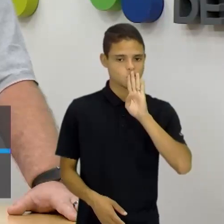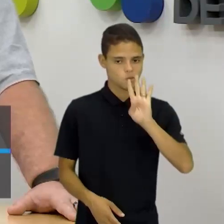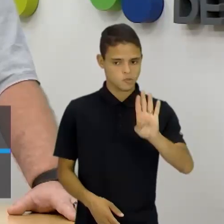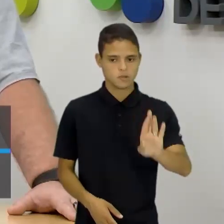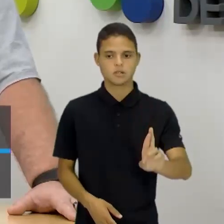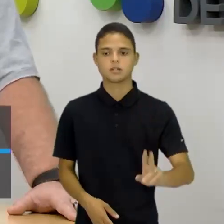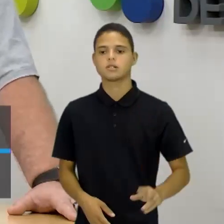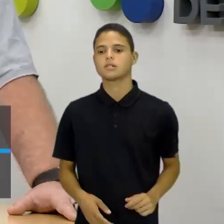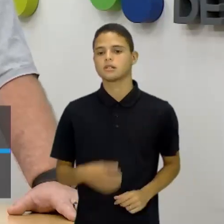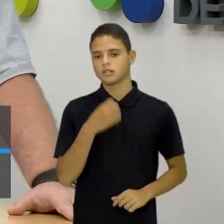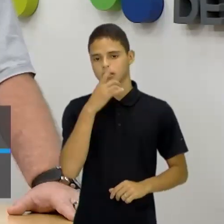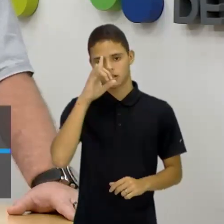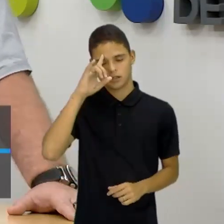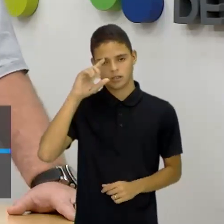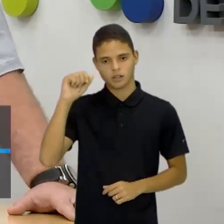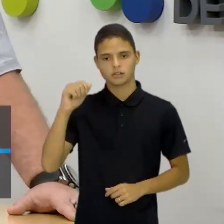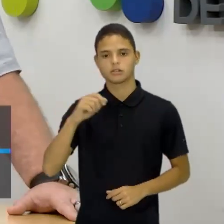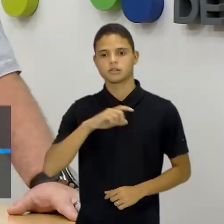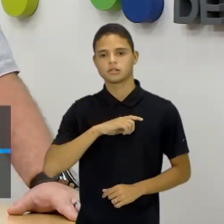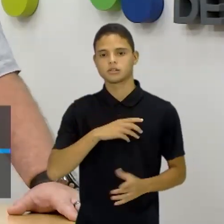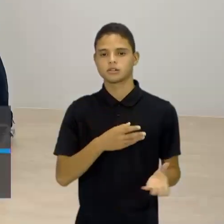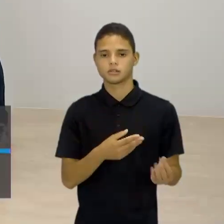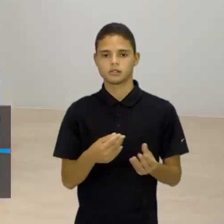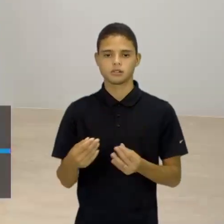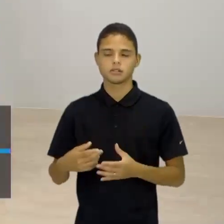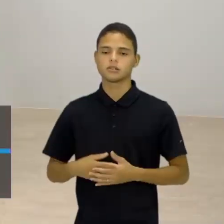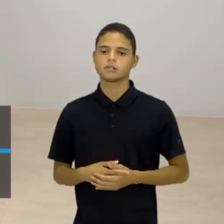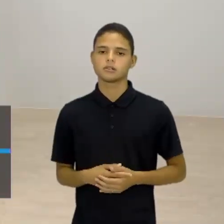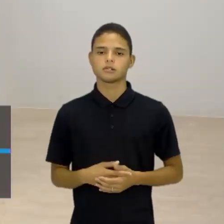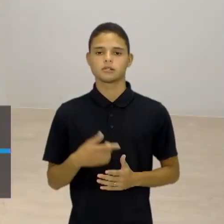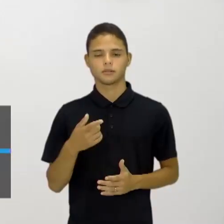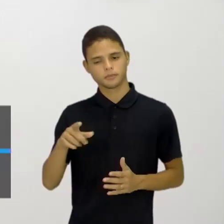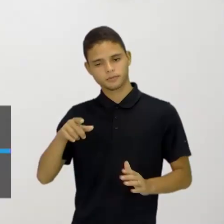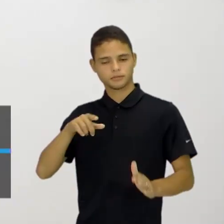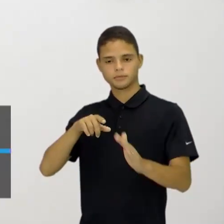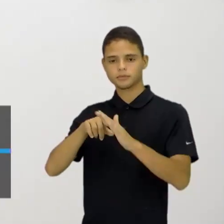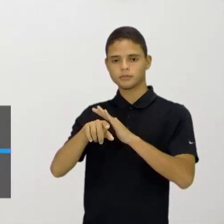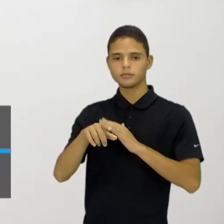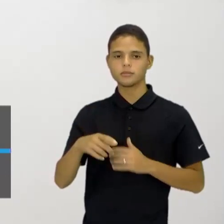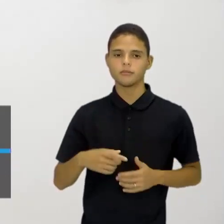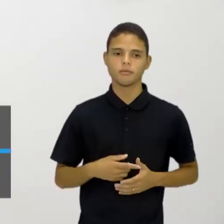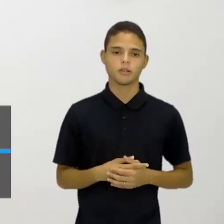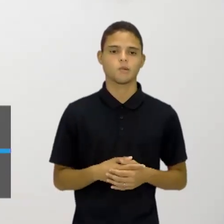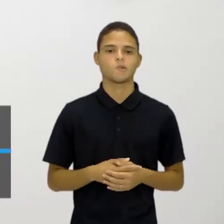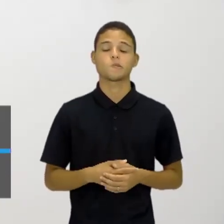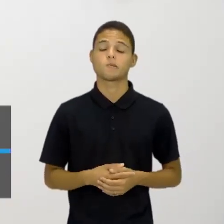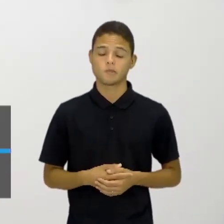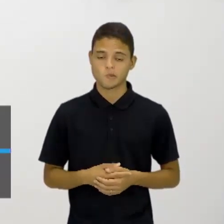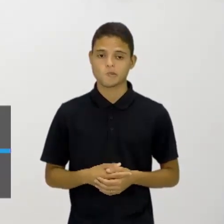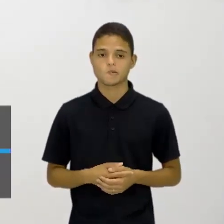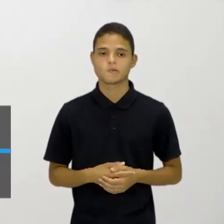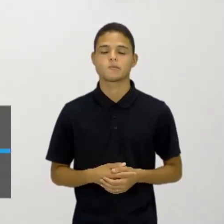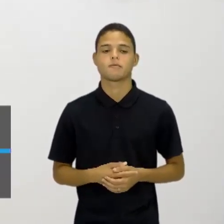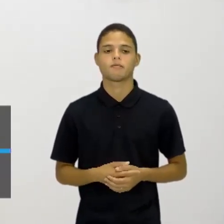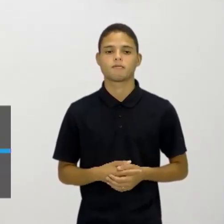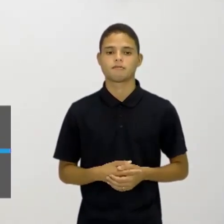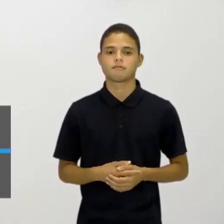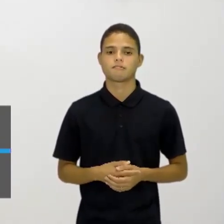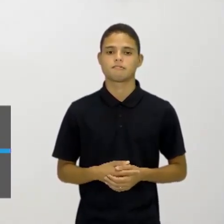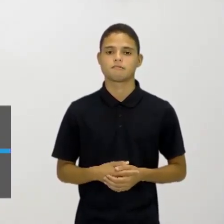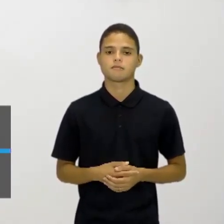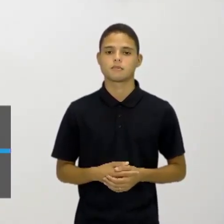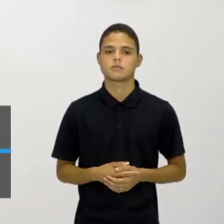participar Bom dia aqui tem de monte bom eu vou trazer mais uma enquete aqui para nozes extremamente é